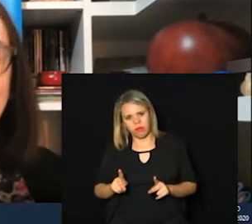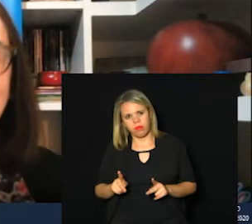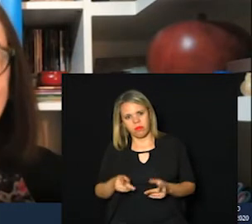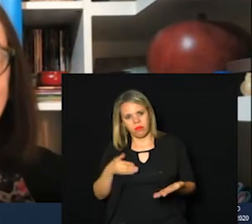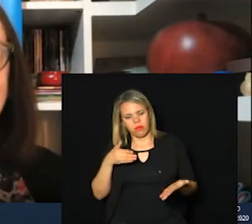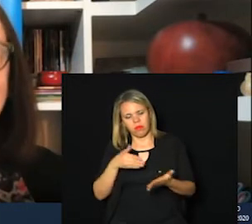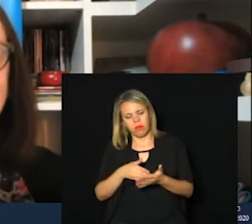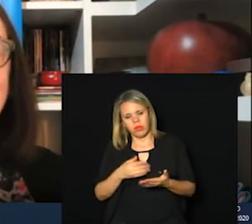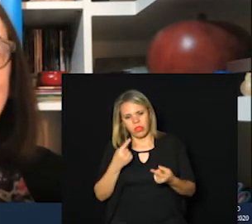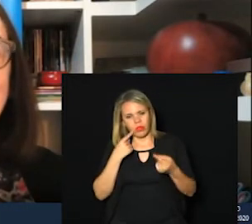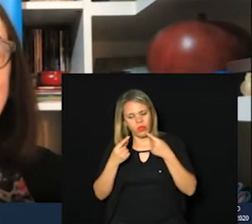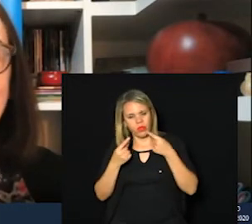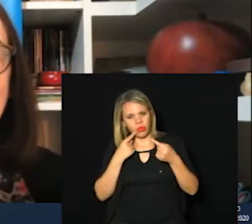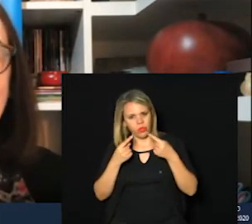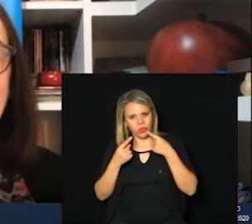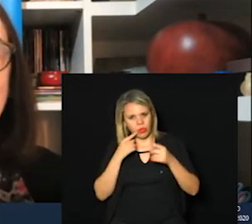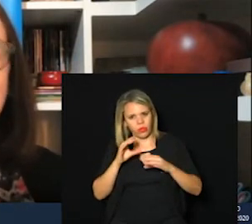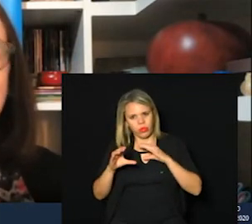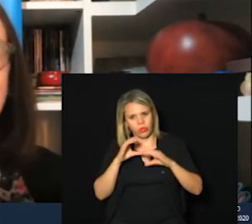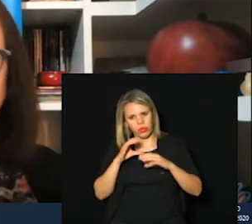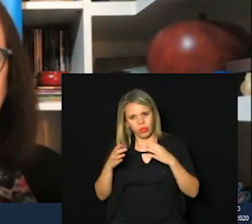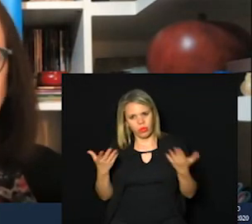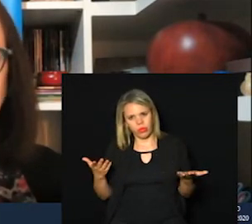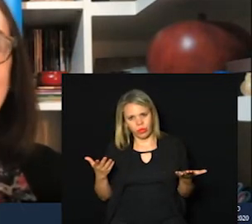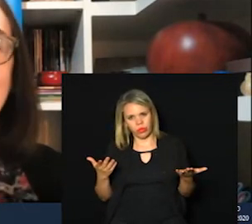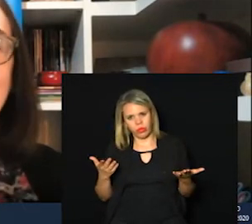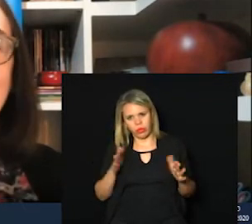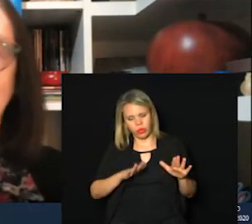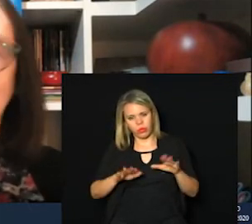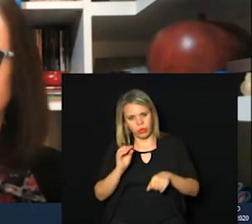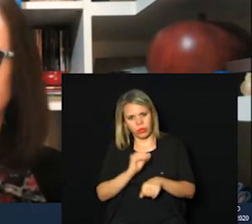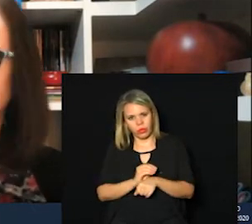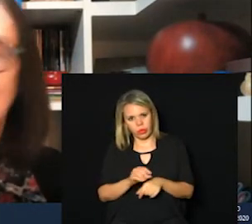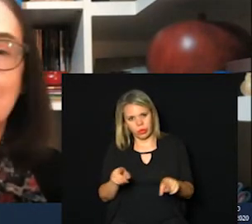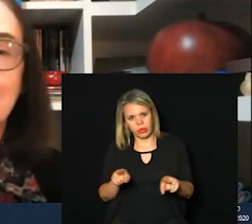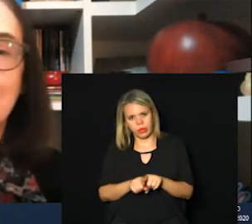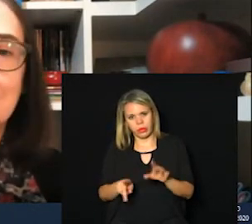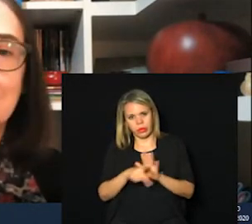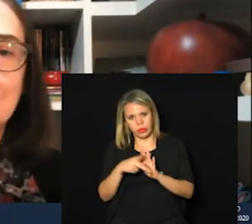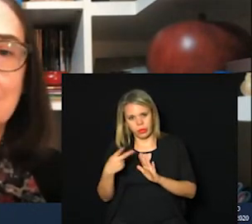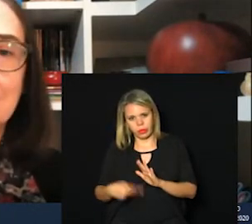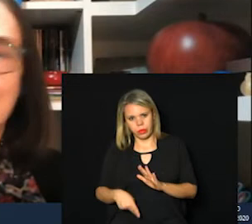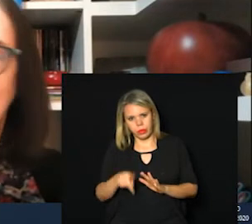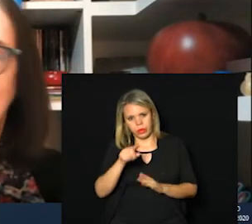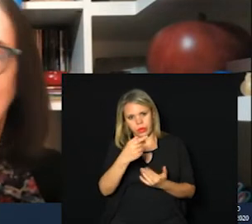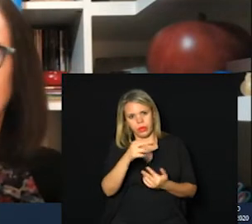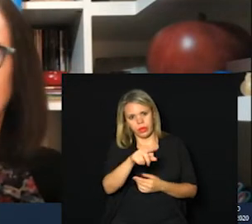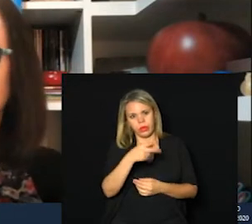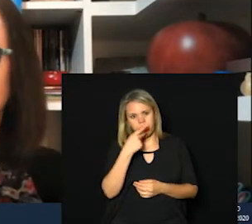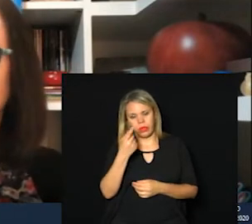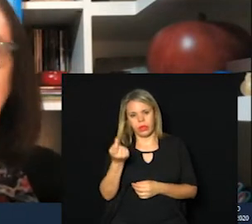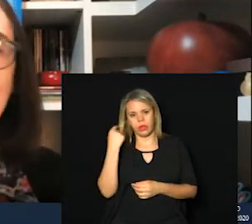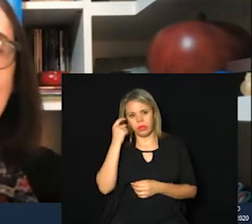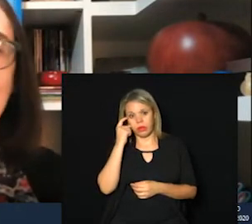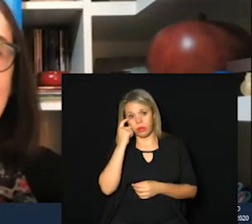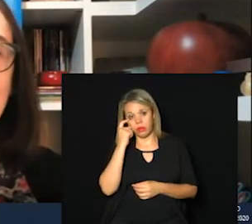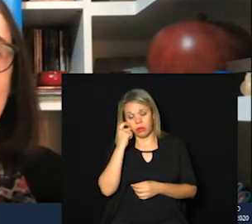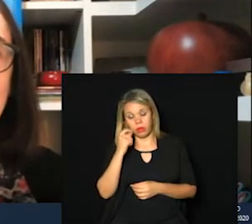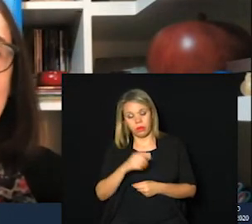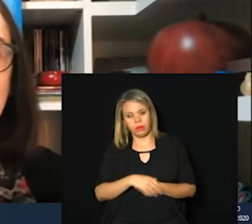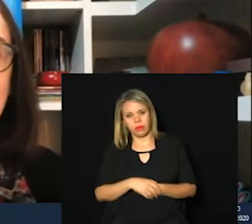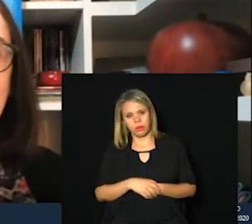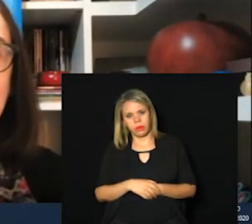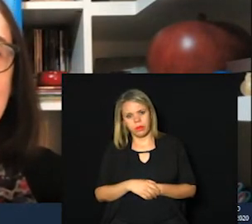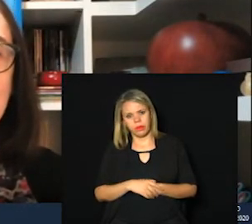nosso diálogo, né? Esse cuidado também com o próprio diálogo, como você falou antes, né? Que é